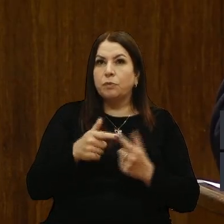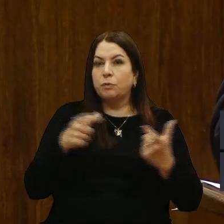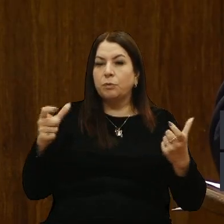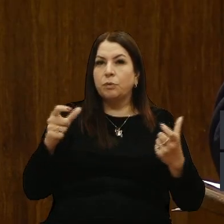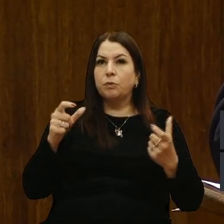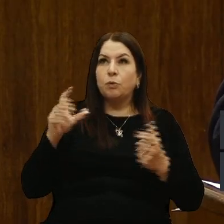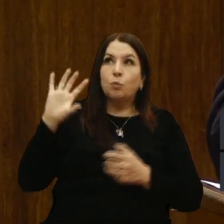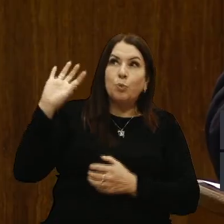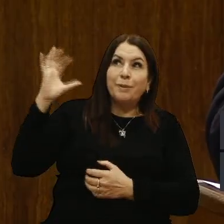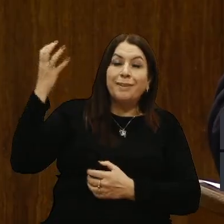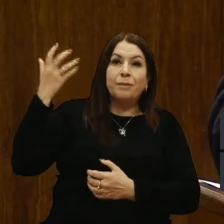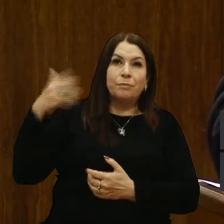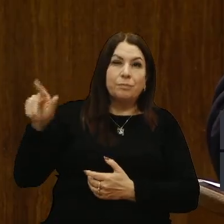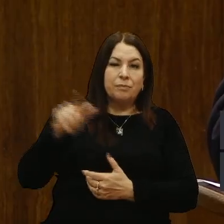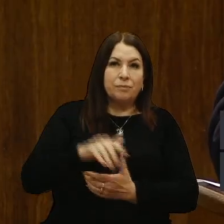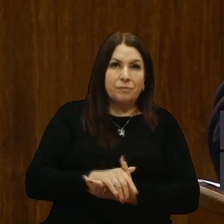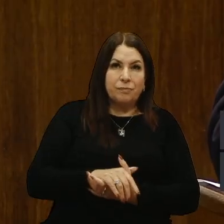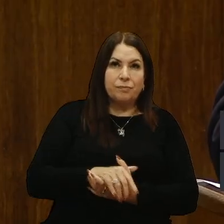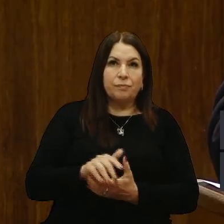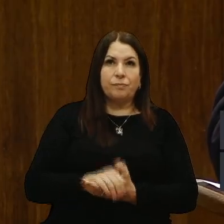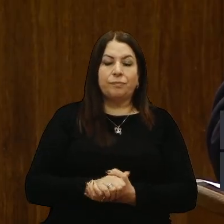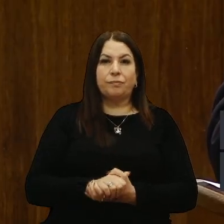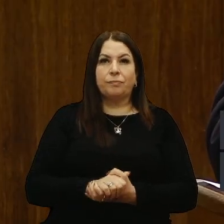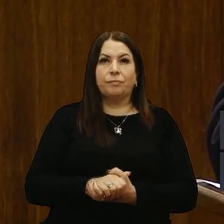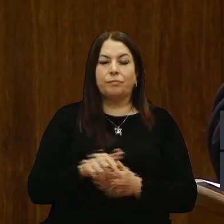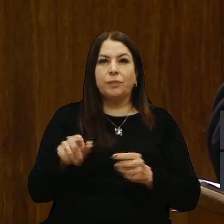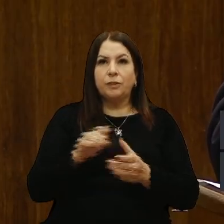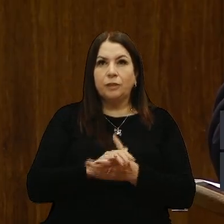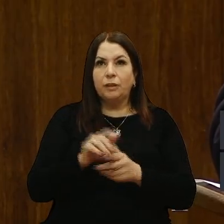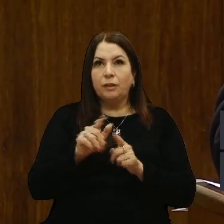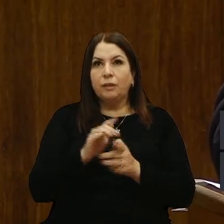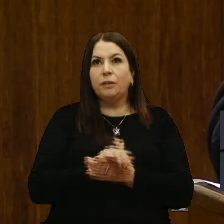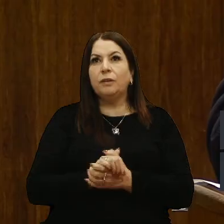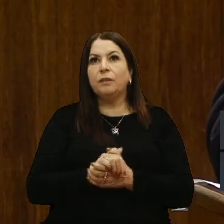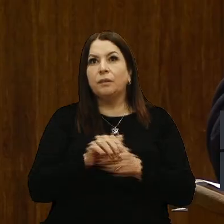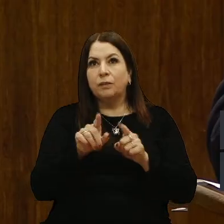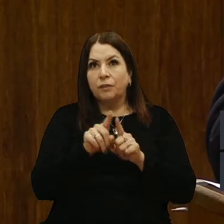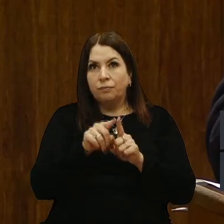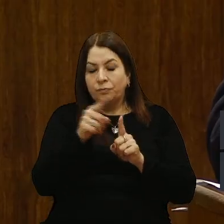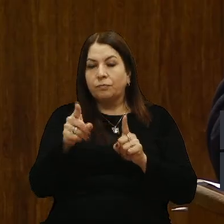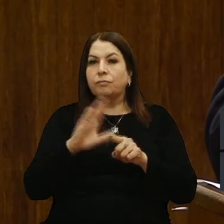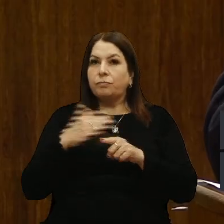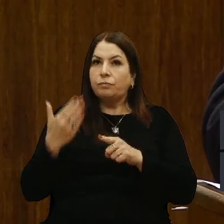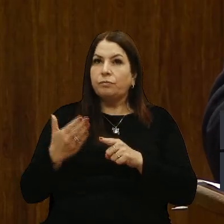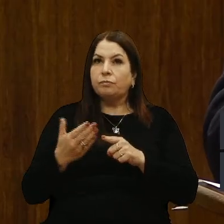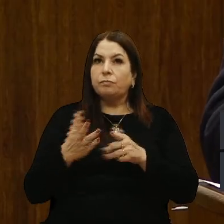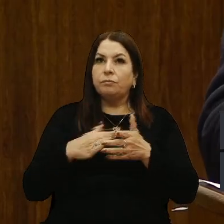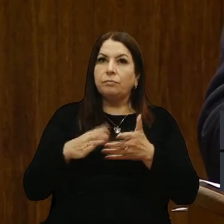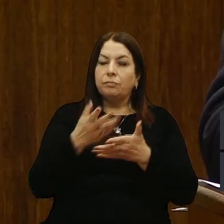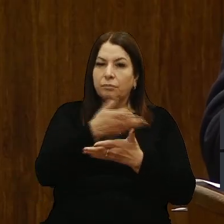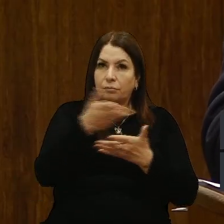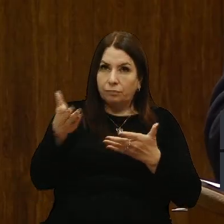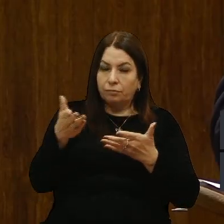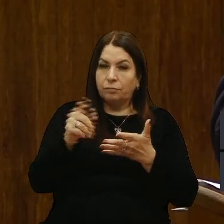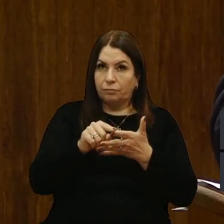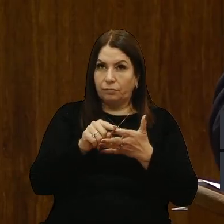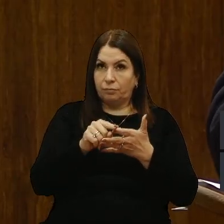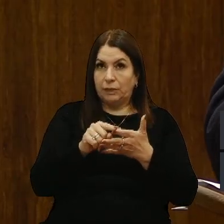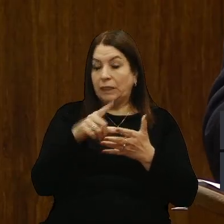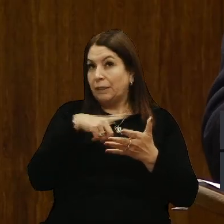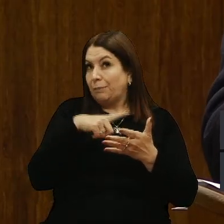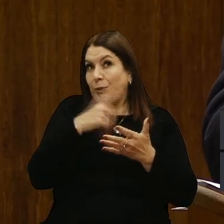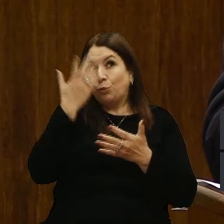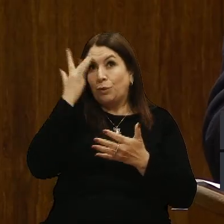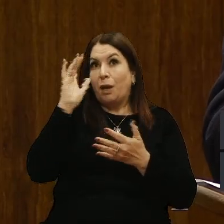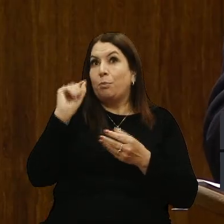evento climático. Quando que vai começar essas obras? Se não pode fazer mais licitação, se tem que parar. Enfim, a gente não